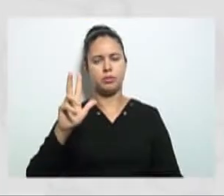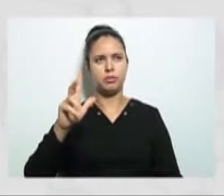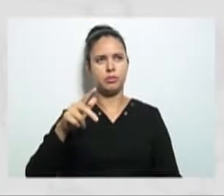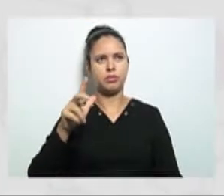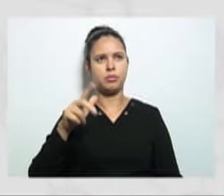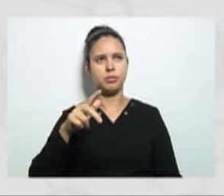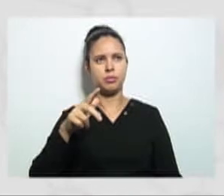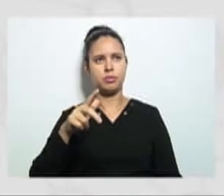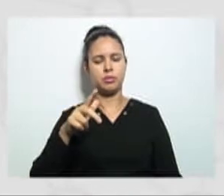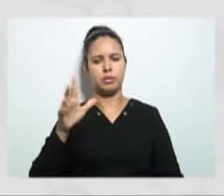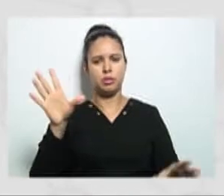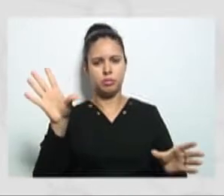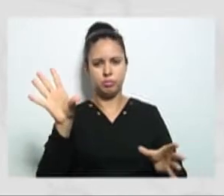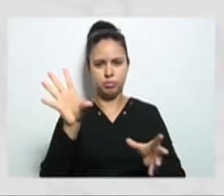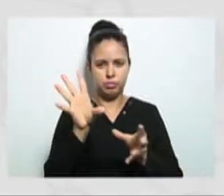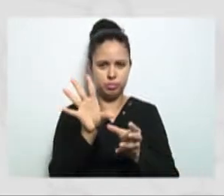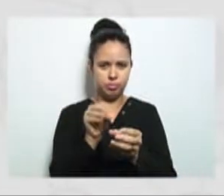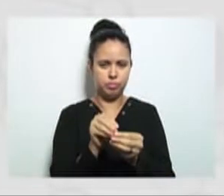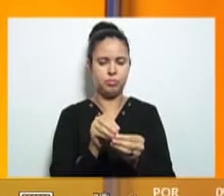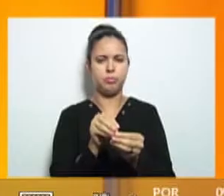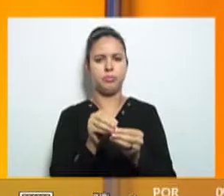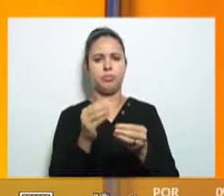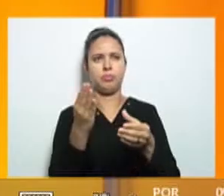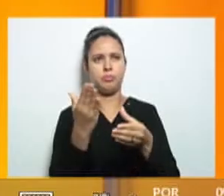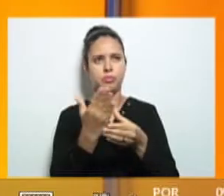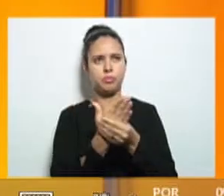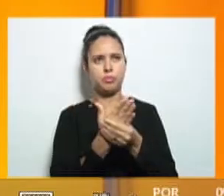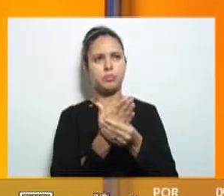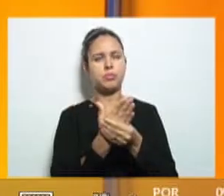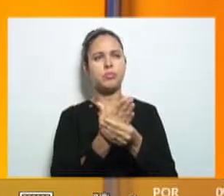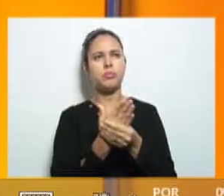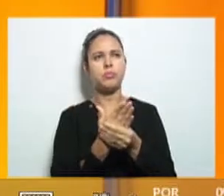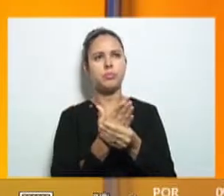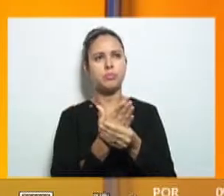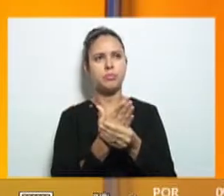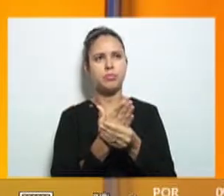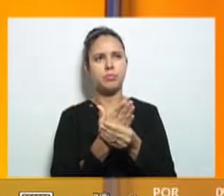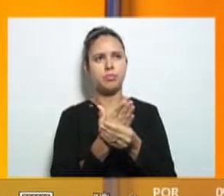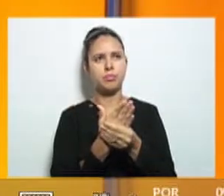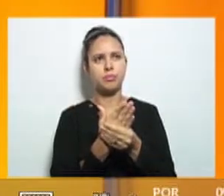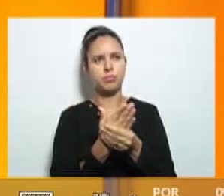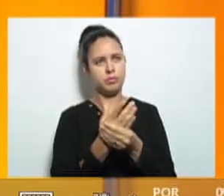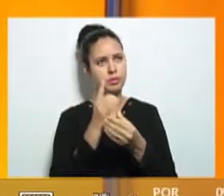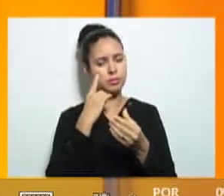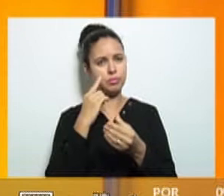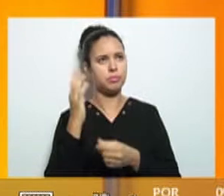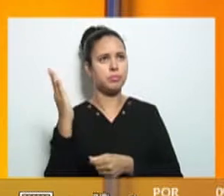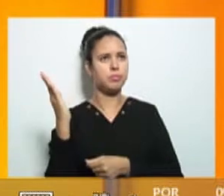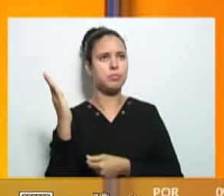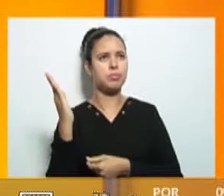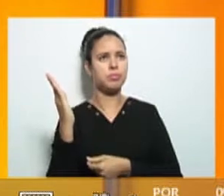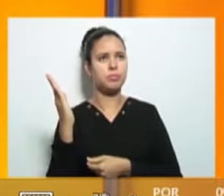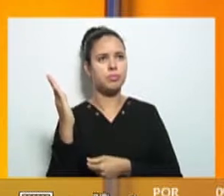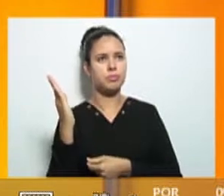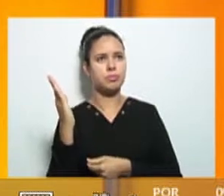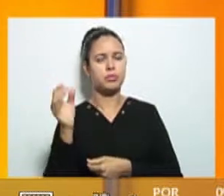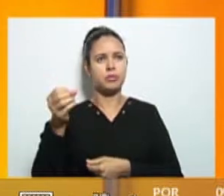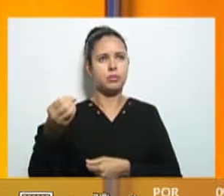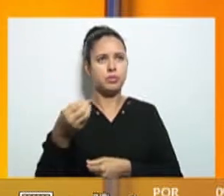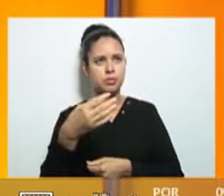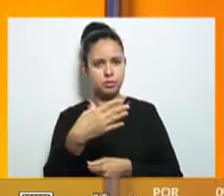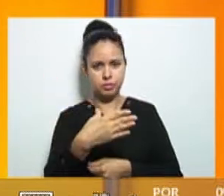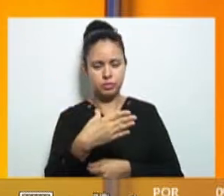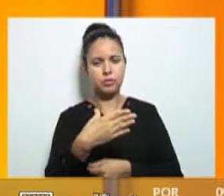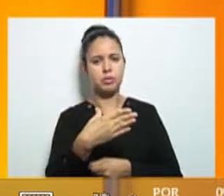cima, ó, ele vai criar, desculpa, só voltar aqui, criar aqui, ó, criou aqui em cima uma nova